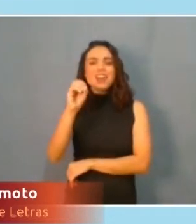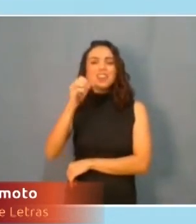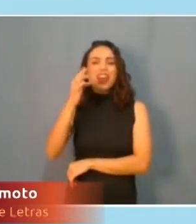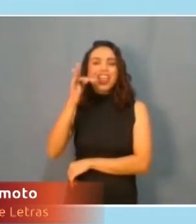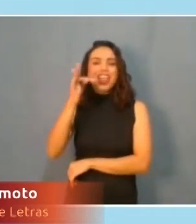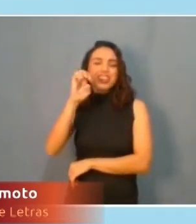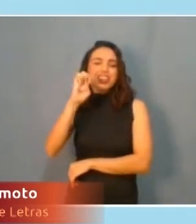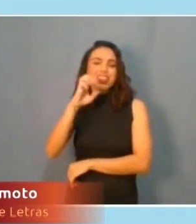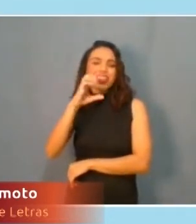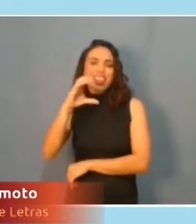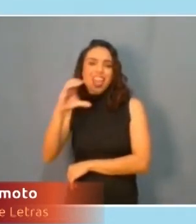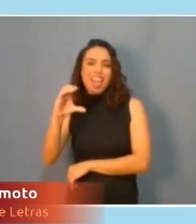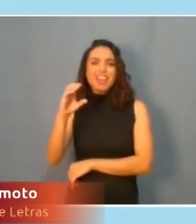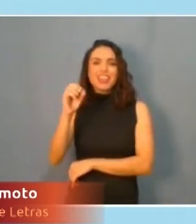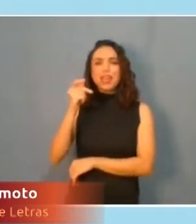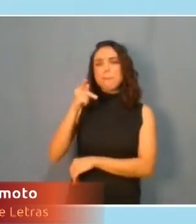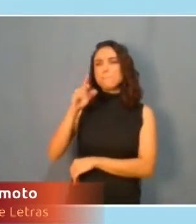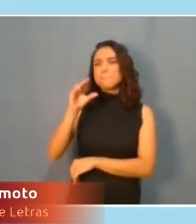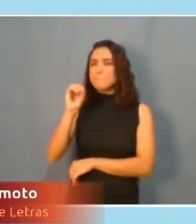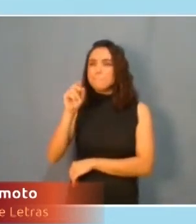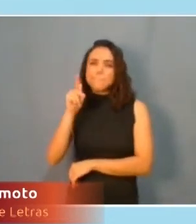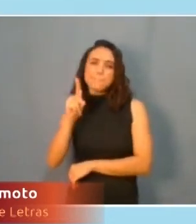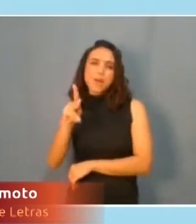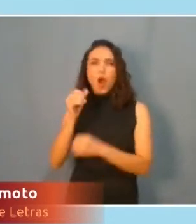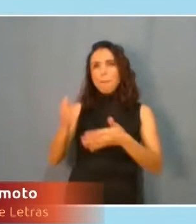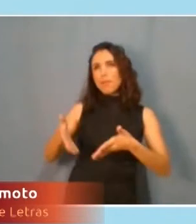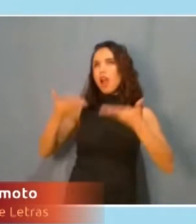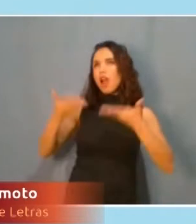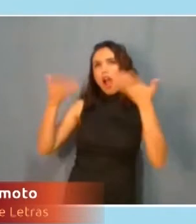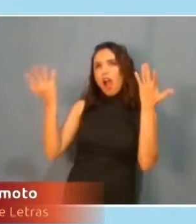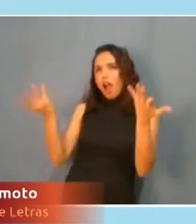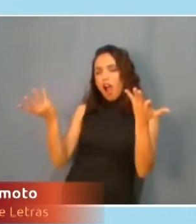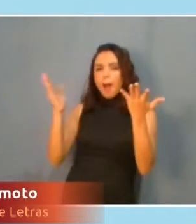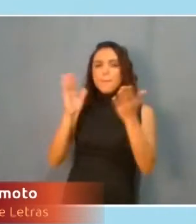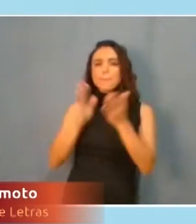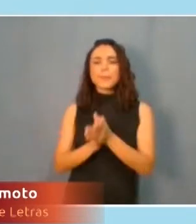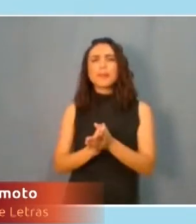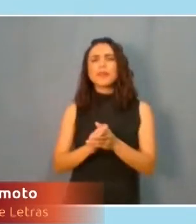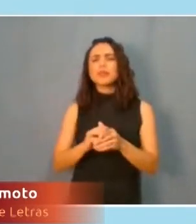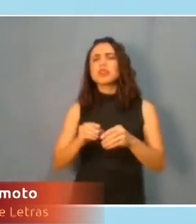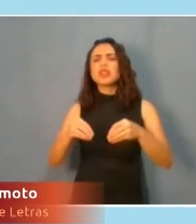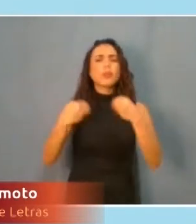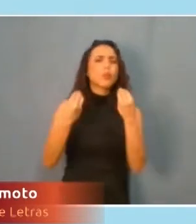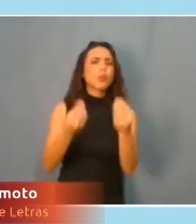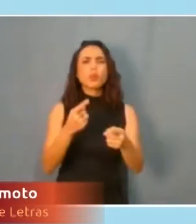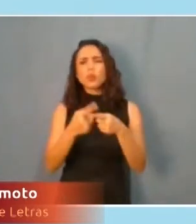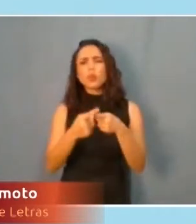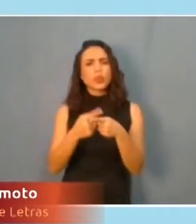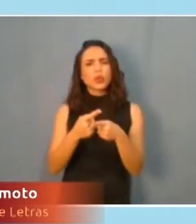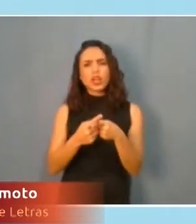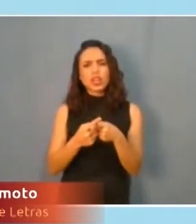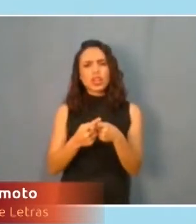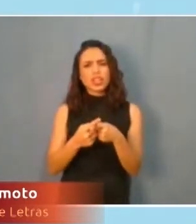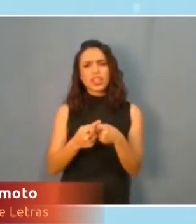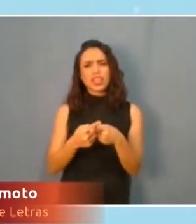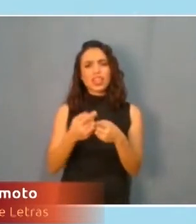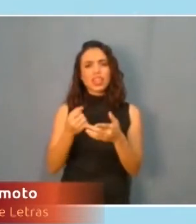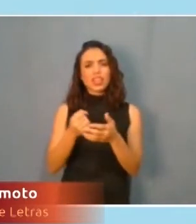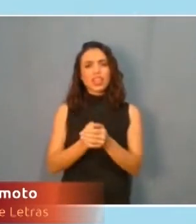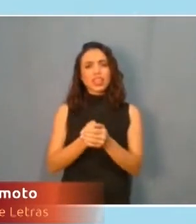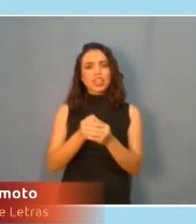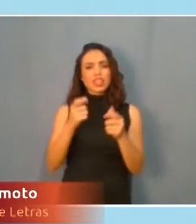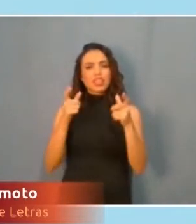passam fome. É porque essa produção ela não é destinada para o consumo interno, ela não é destinada a gêneros alimentícios,